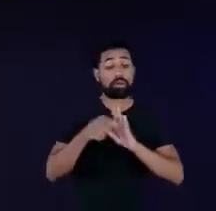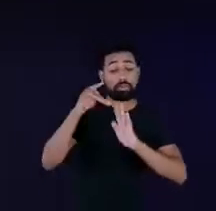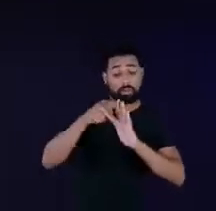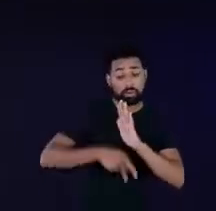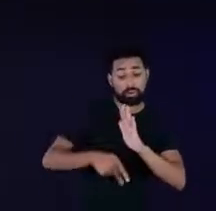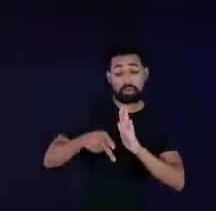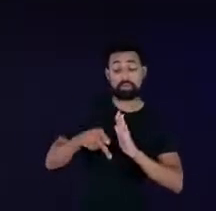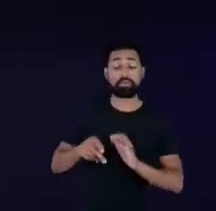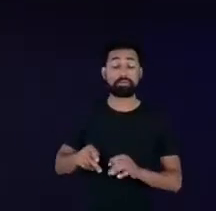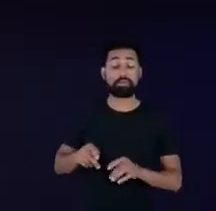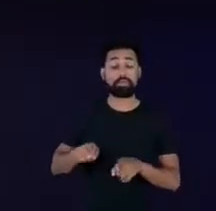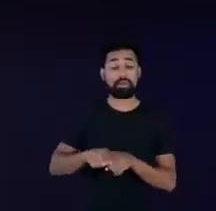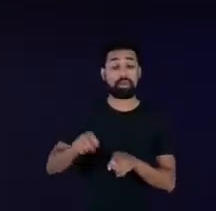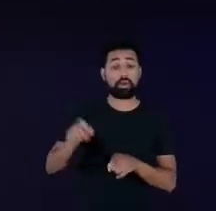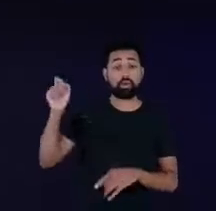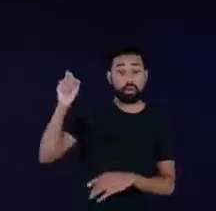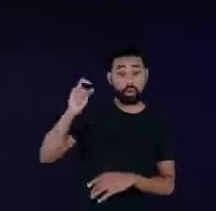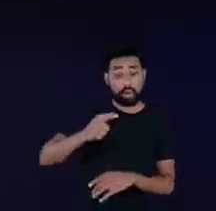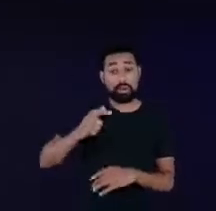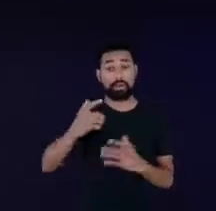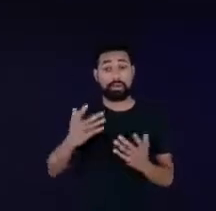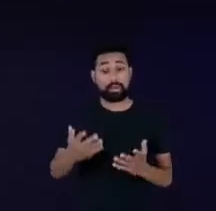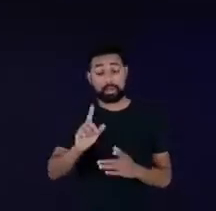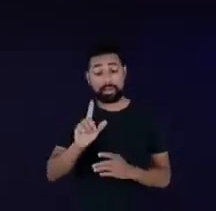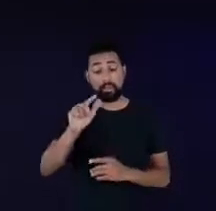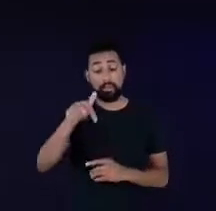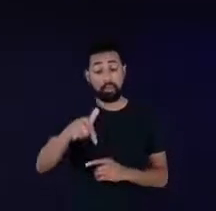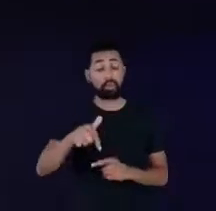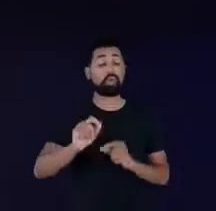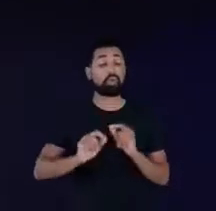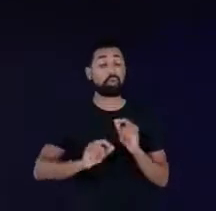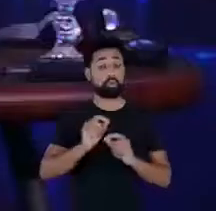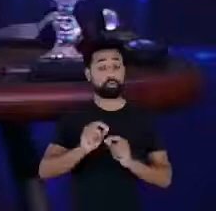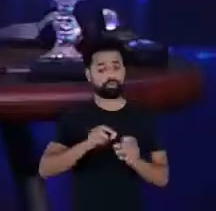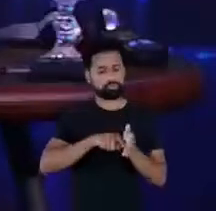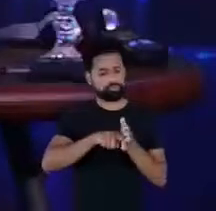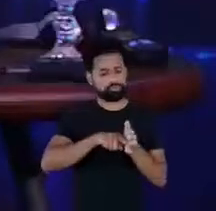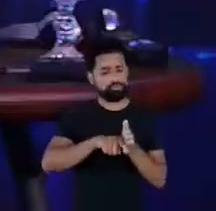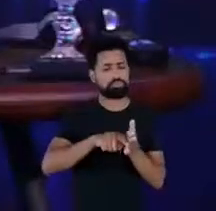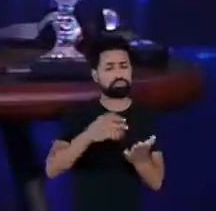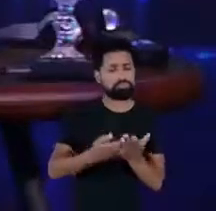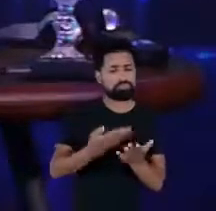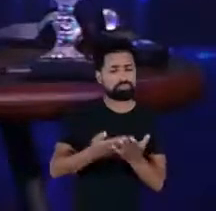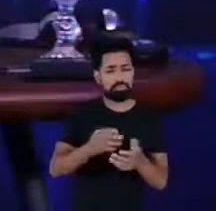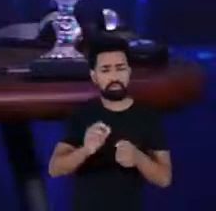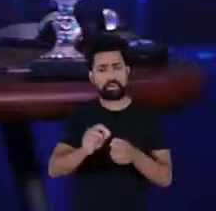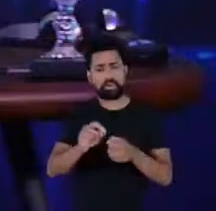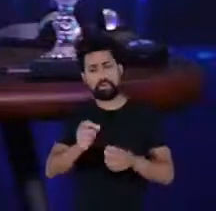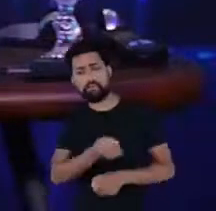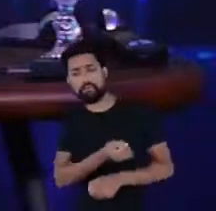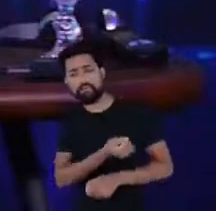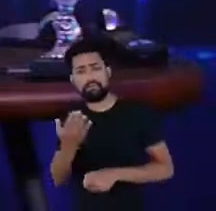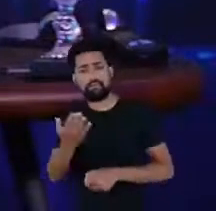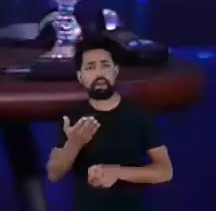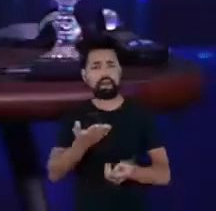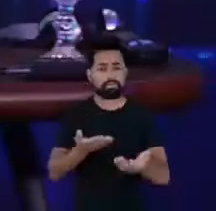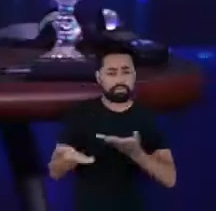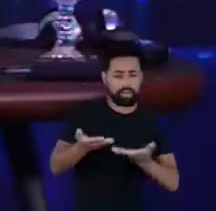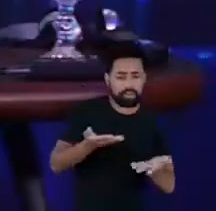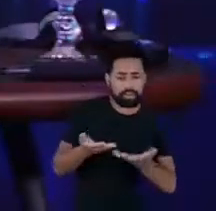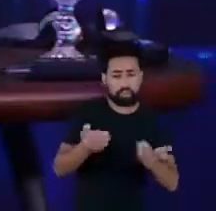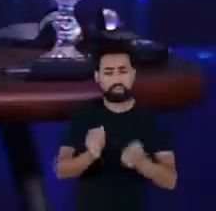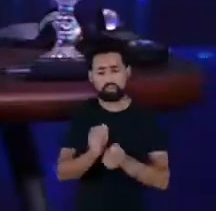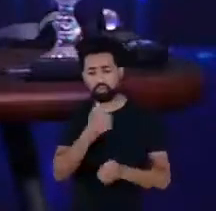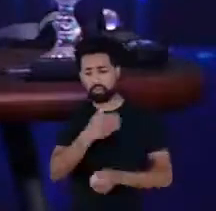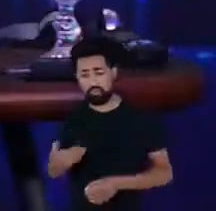e solar, e depois desse estudo, nós fizemos várias interações com o governo, com a ANEEL,